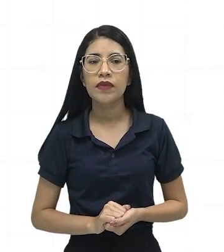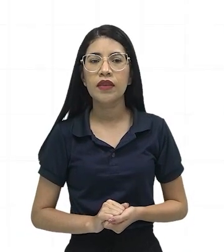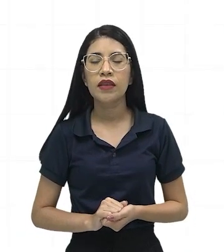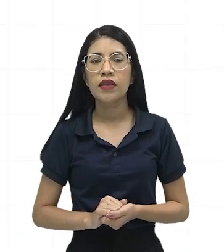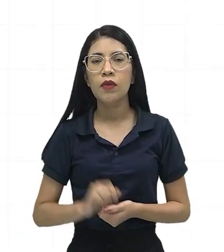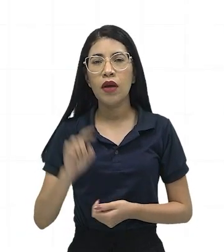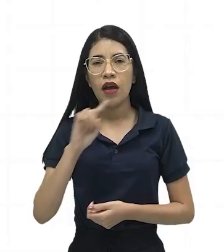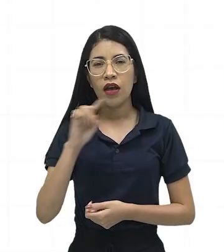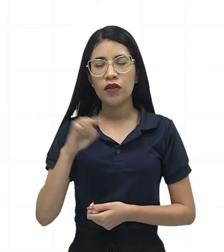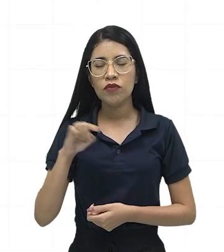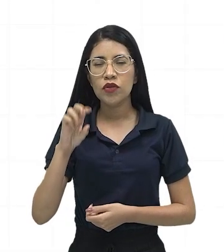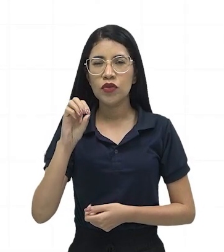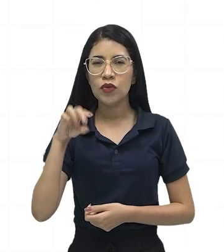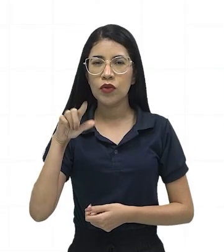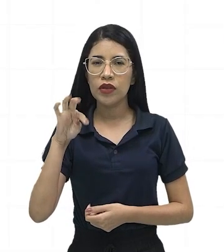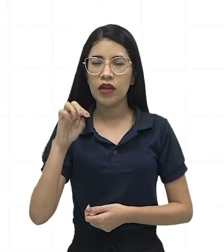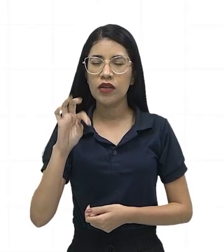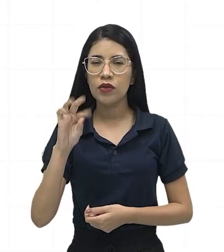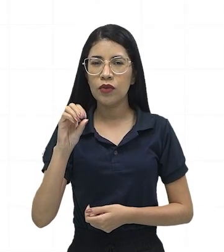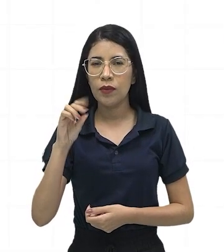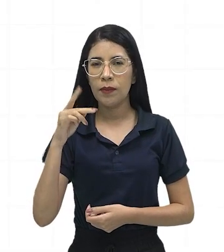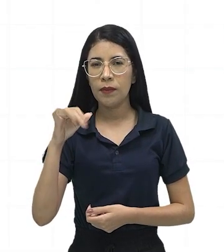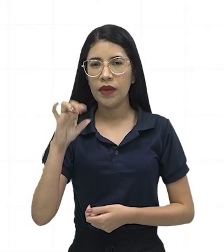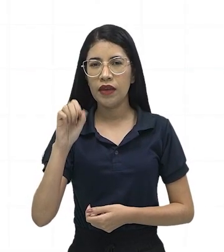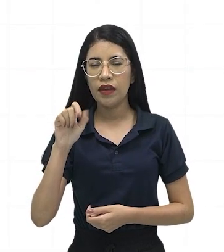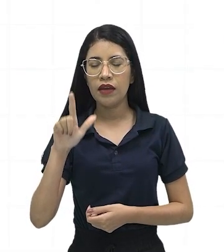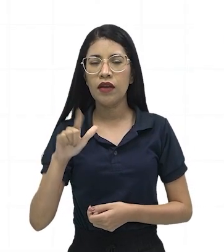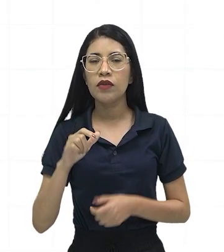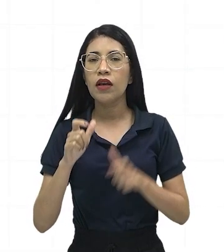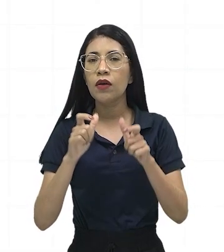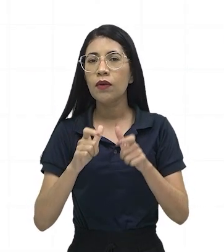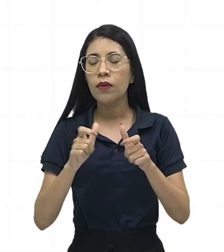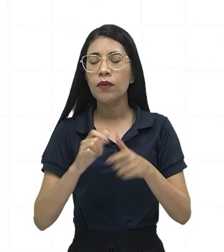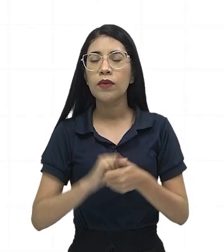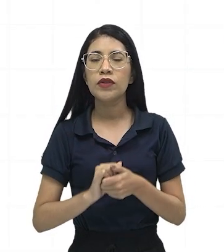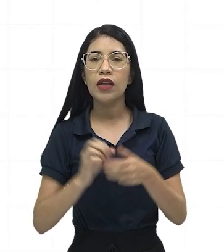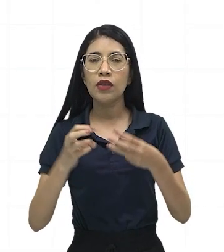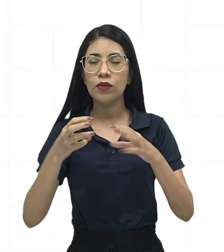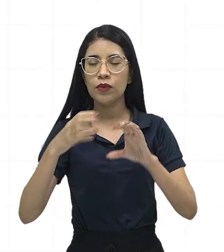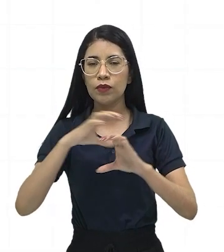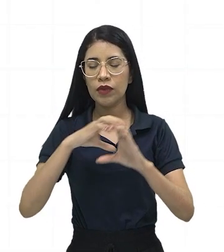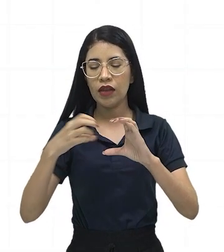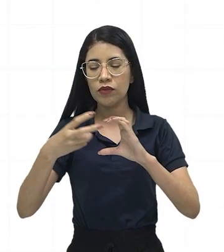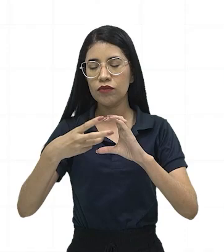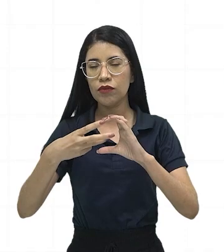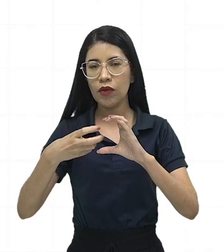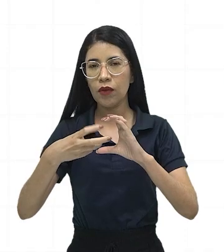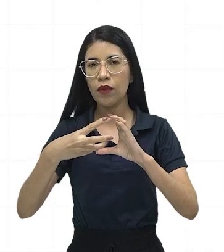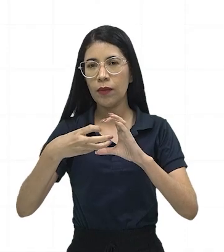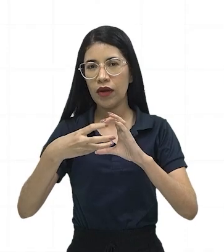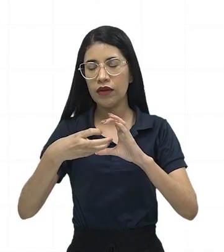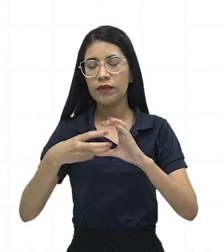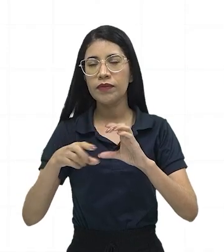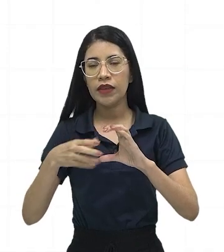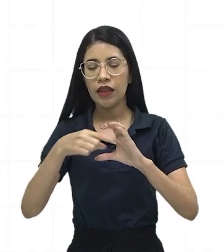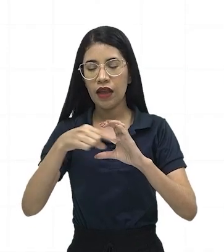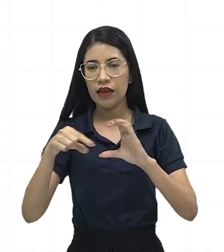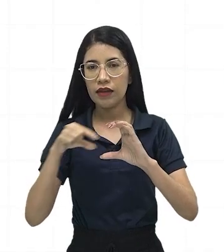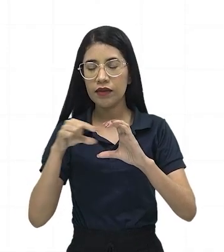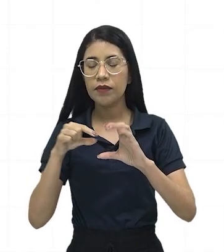zona tropical ou intertropical, localizada entre os trópicos de Câncer e de Capricórnio,